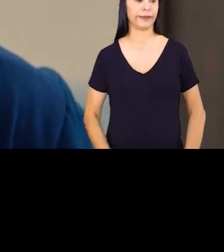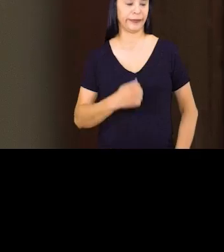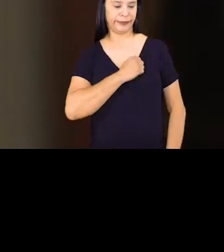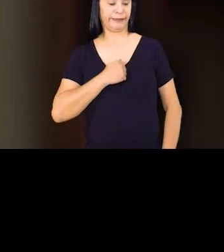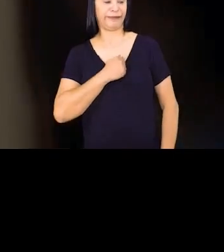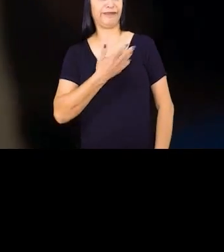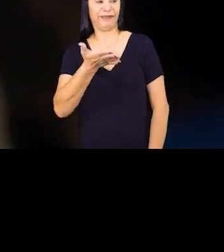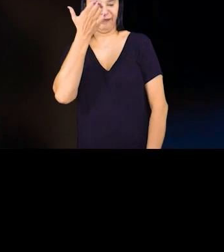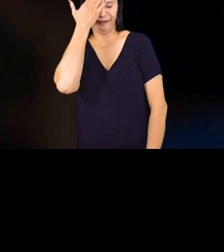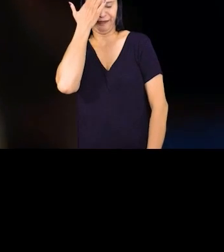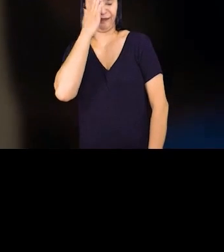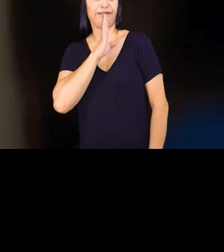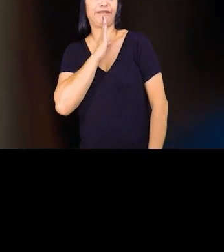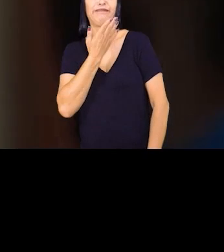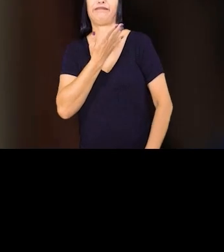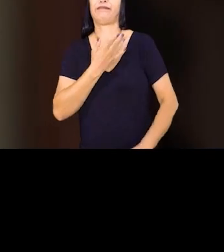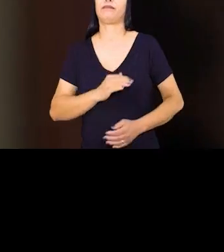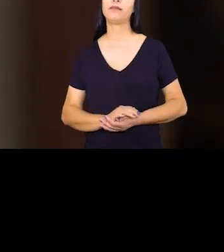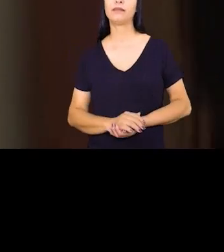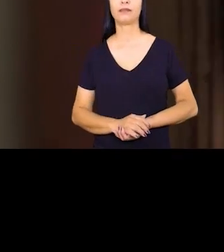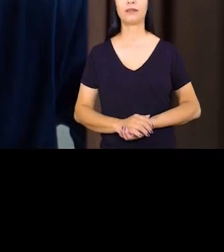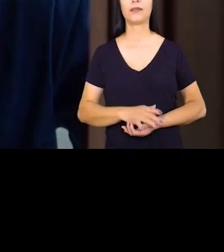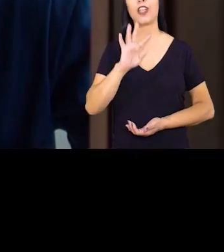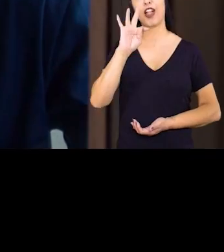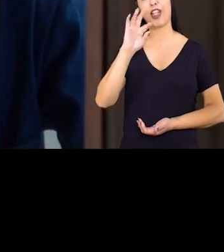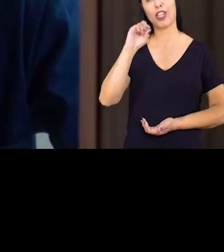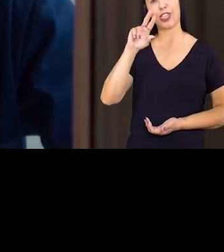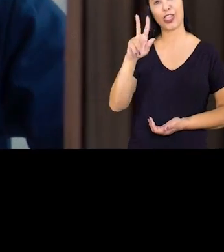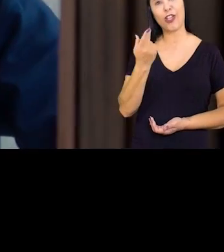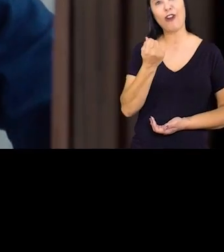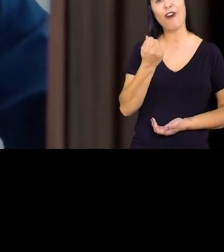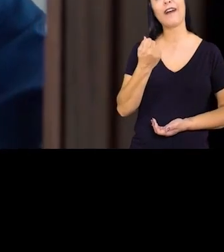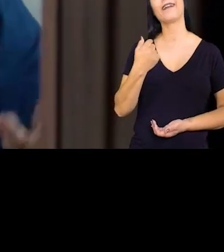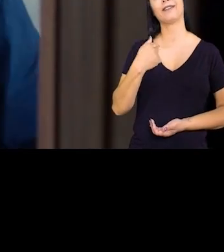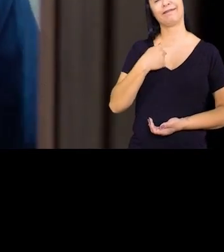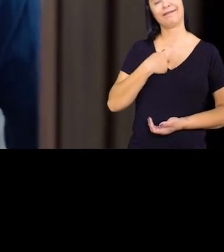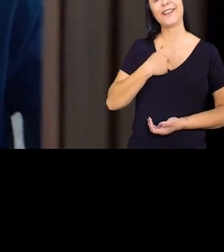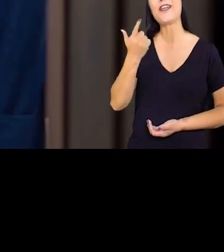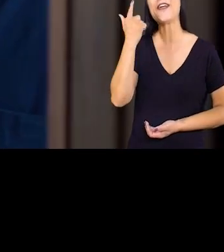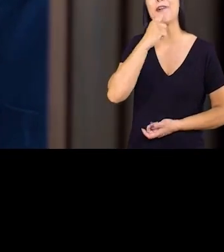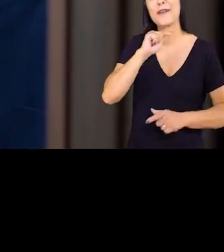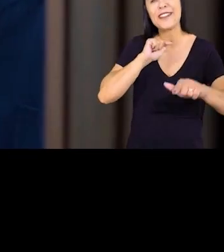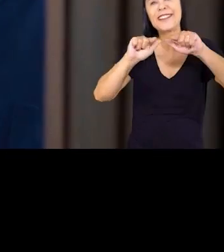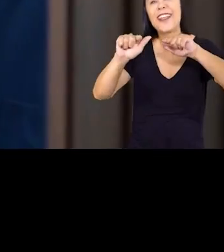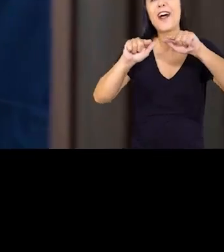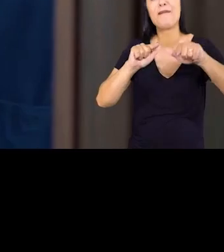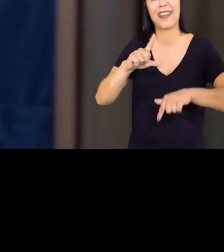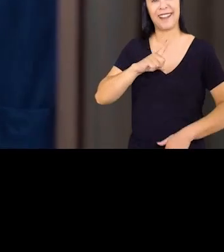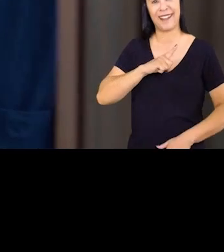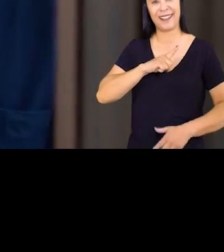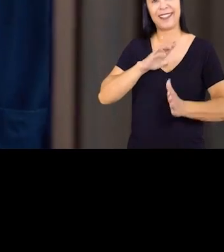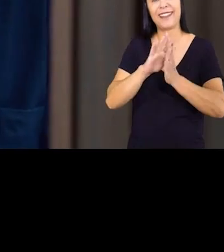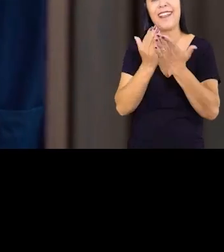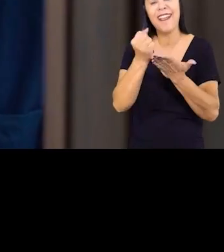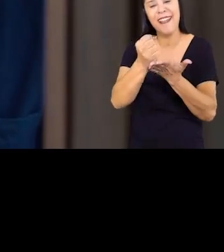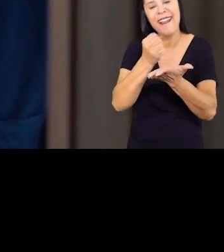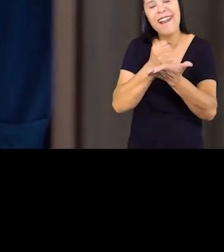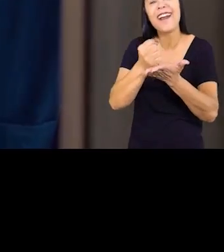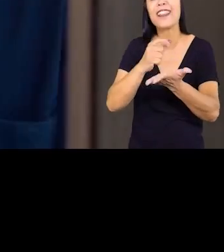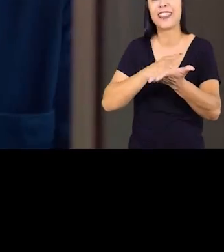saudade. Saudade. Sei. Ó, dona Tonha, eu consegui um